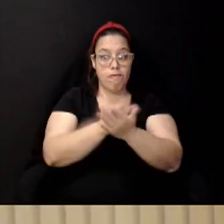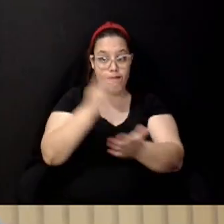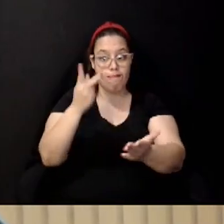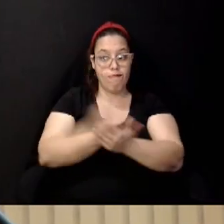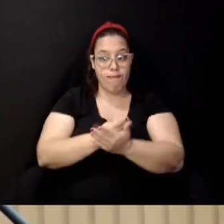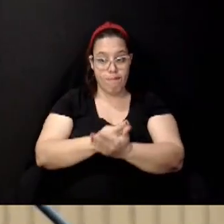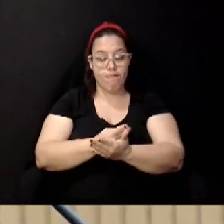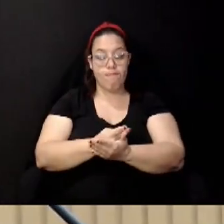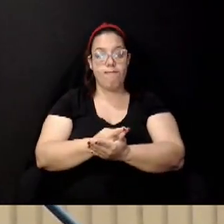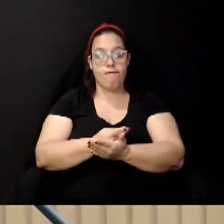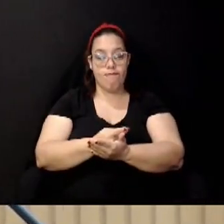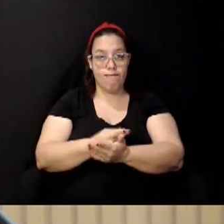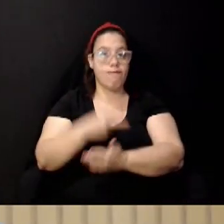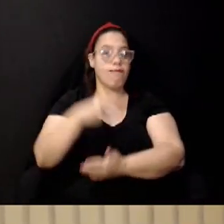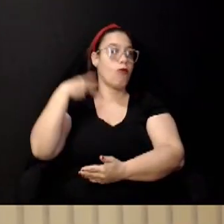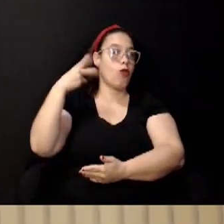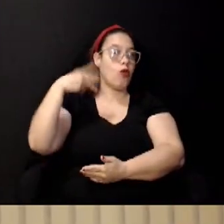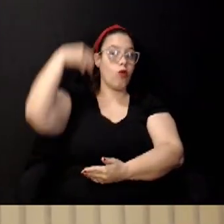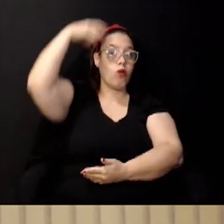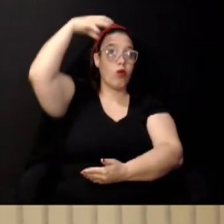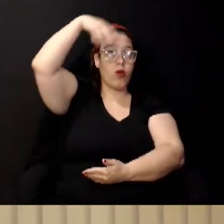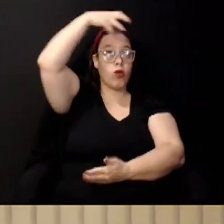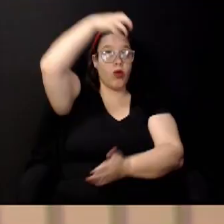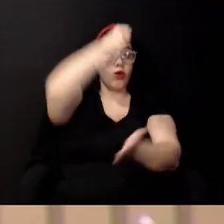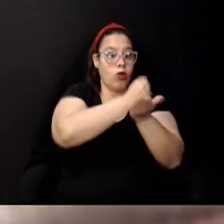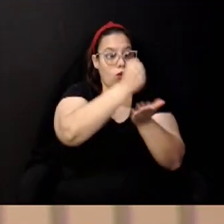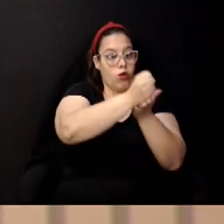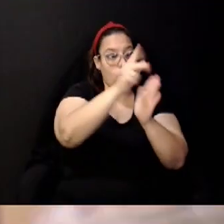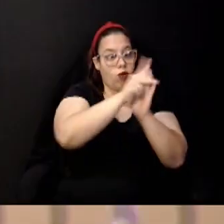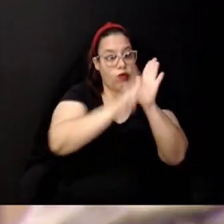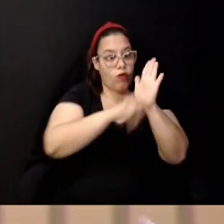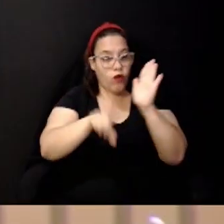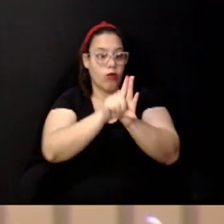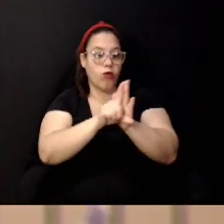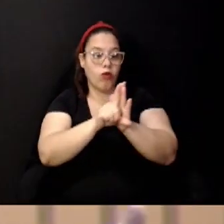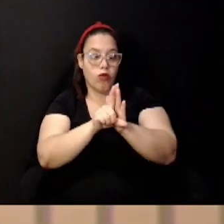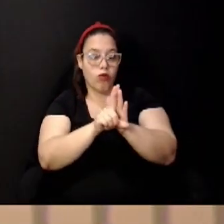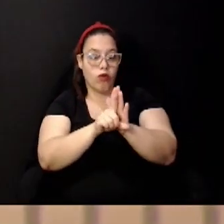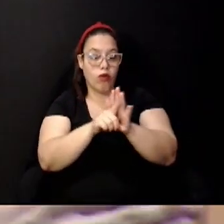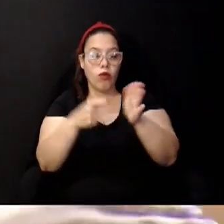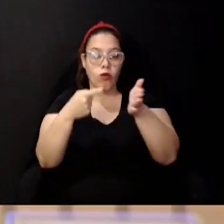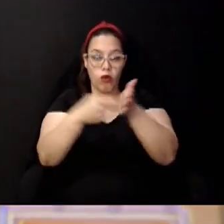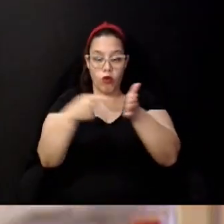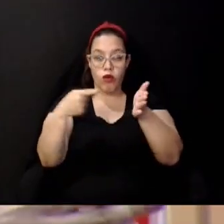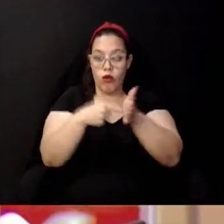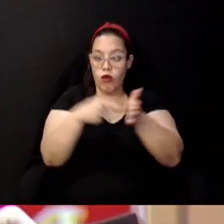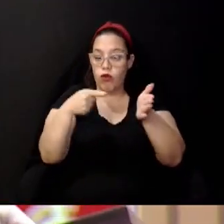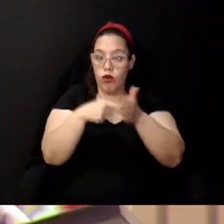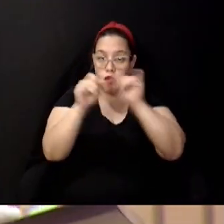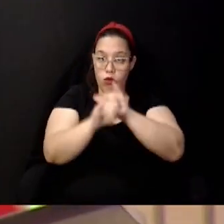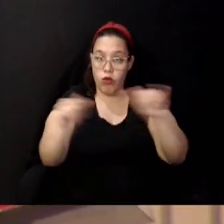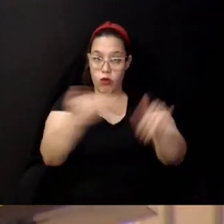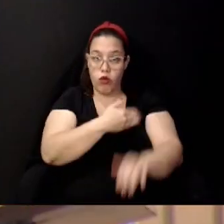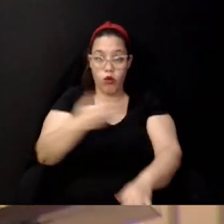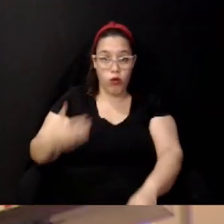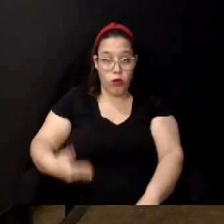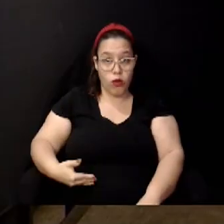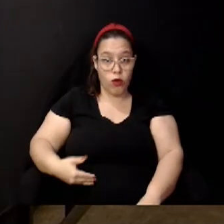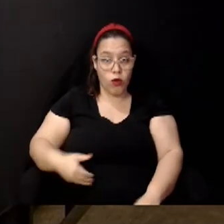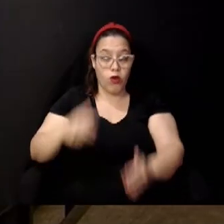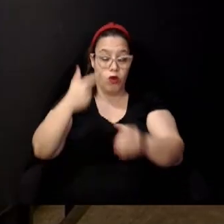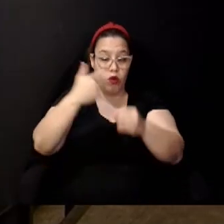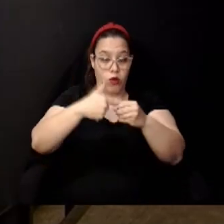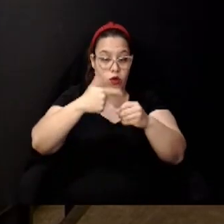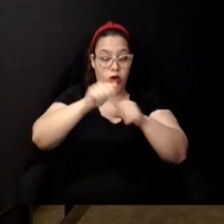O vereador Vini Oliveira protocolou um projeto de lei que institui o Canal Municipal de Denúncias sobre Combustíveis Adulterados em Campinas.